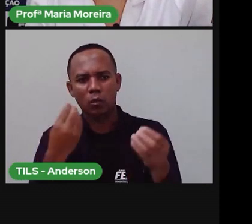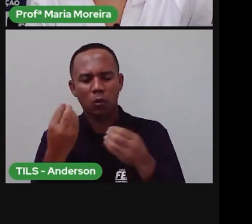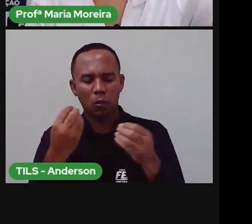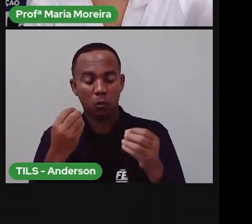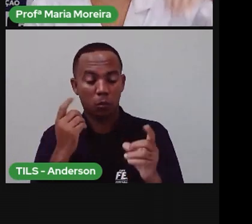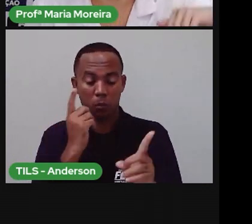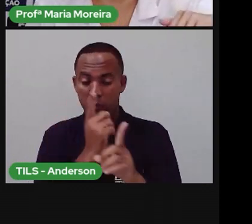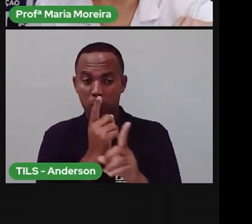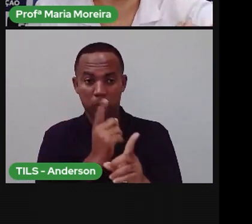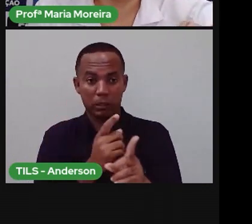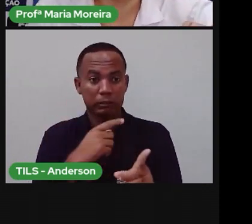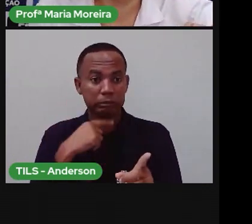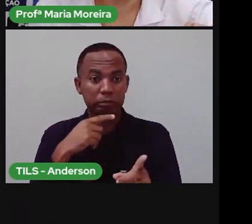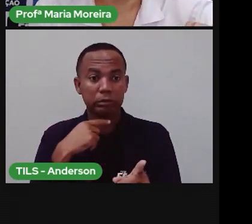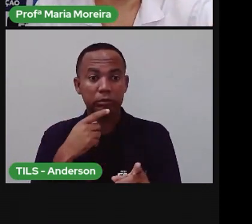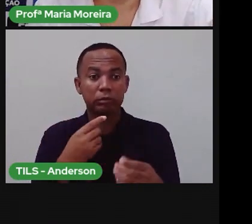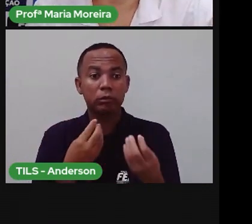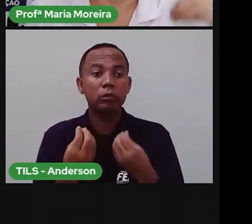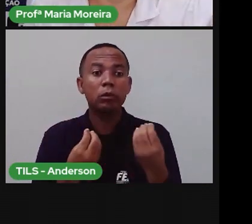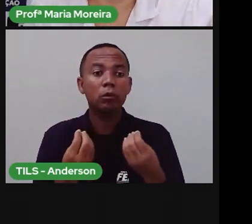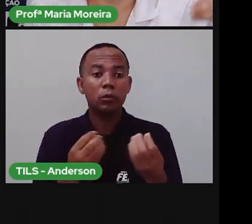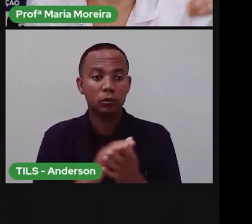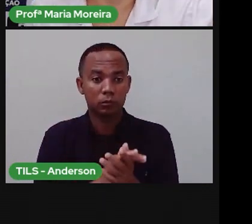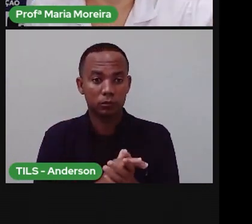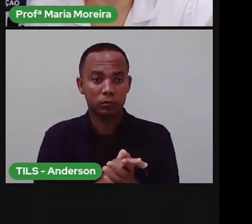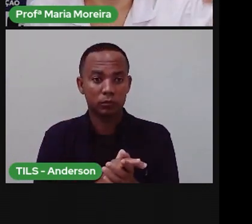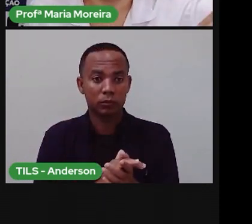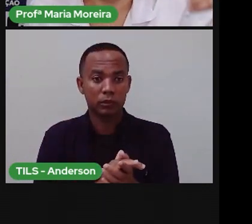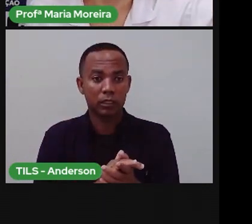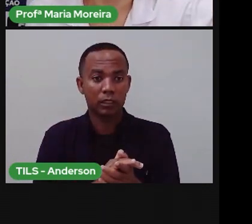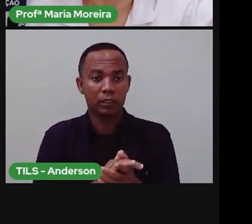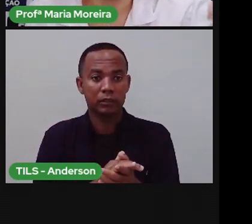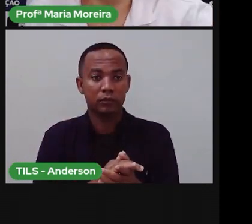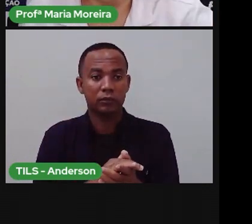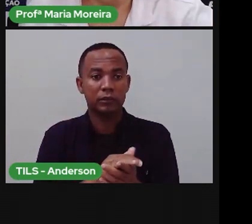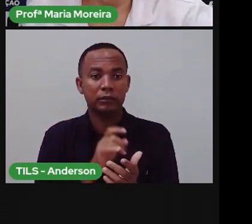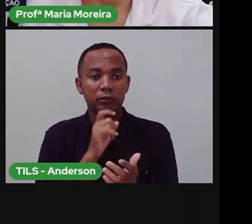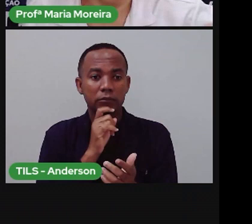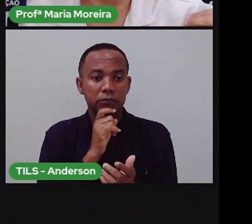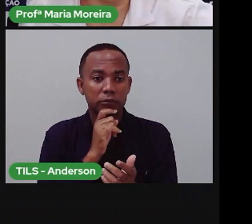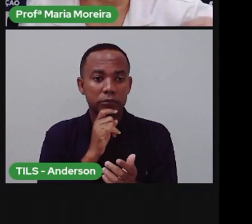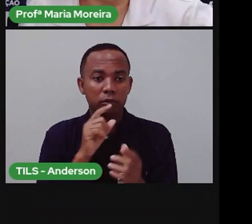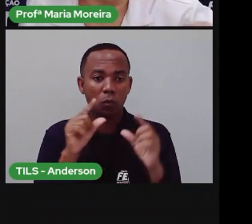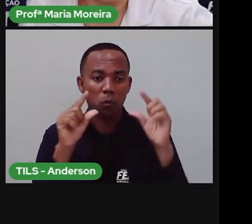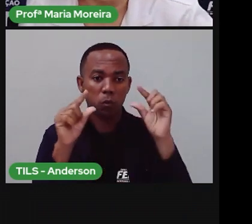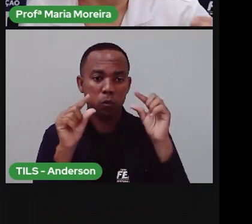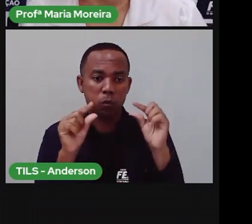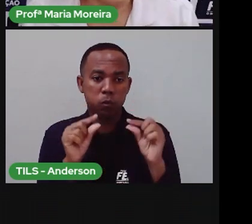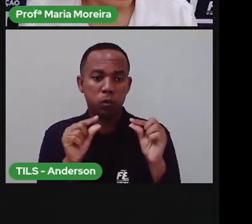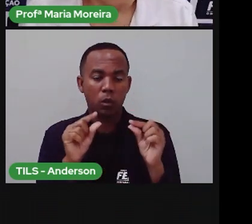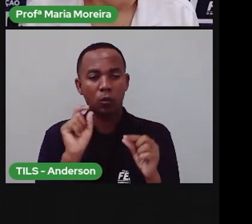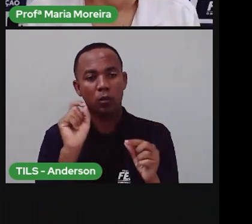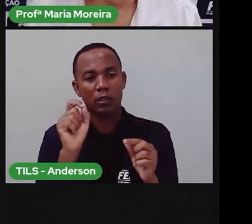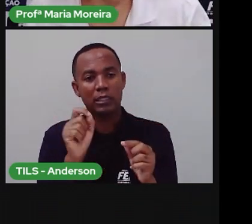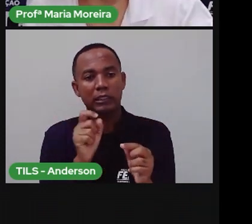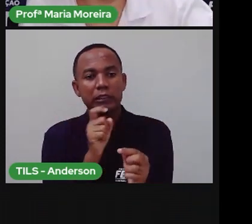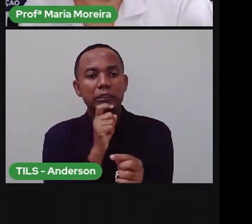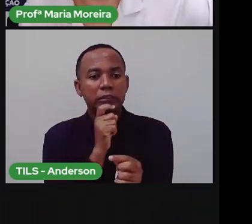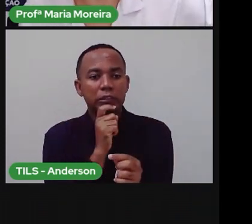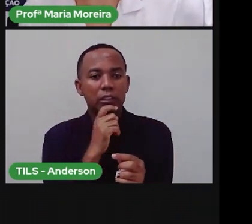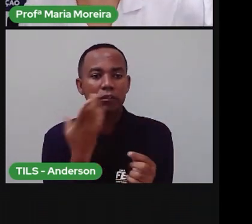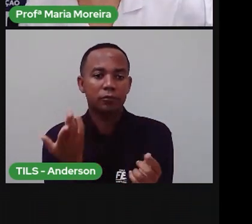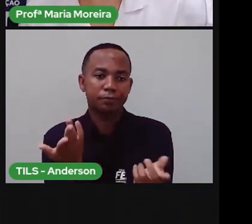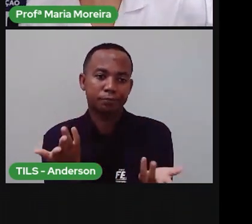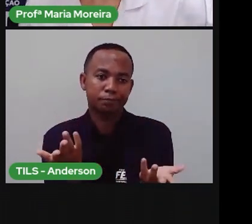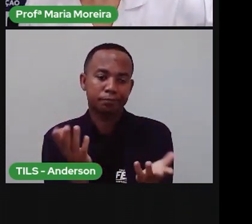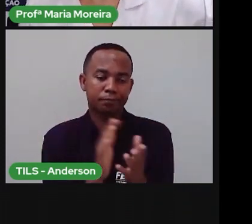dois pontos, o que que acontece? A temperatura, ela é menor, formando assim o quê? Gelo. O nosso